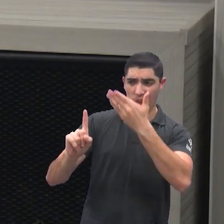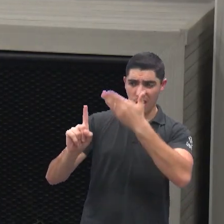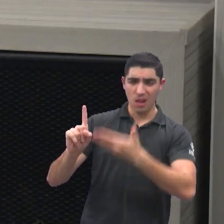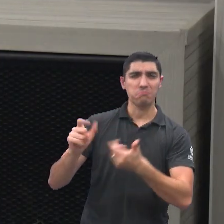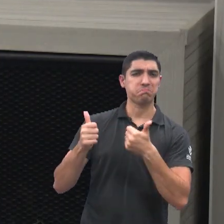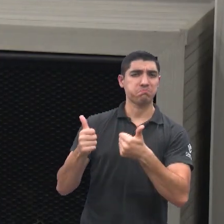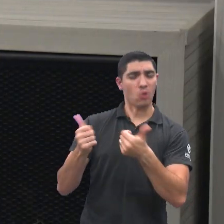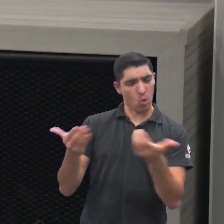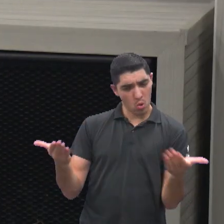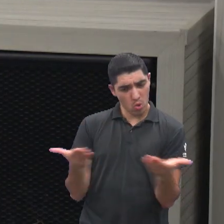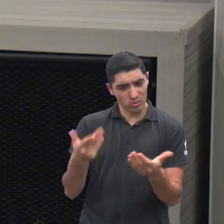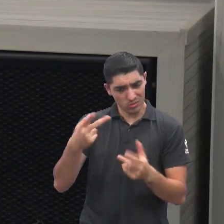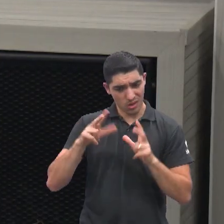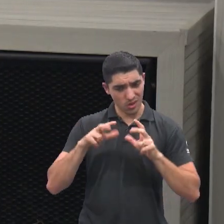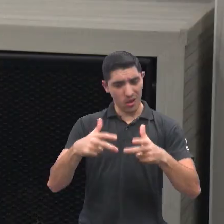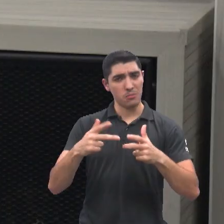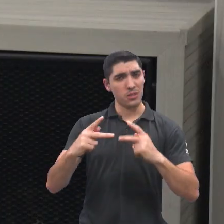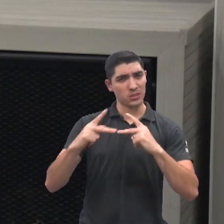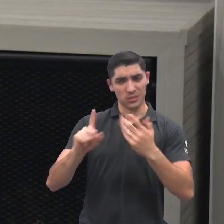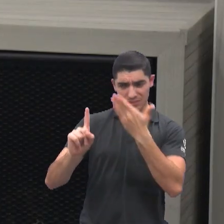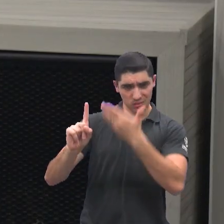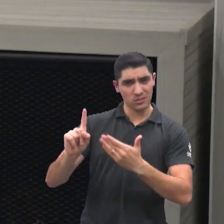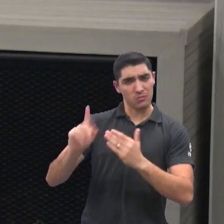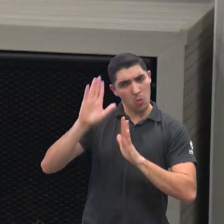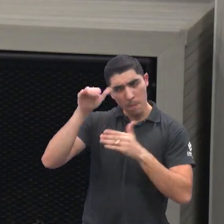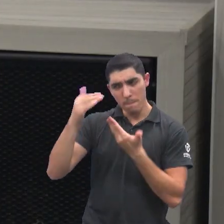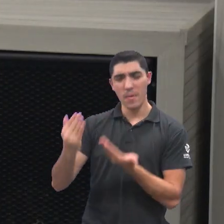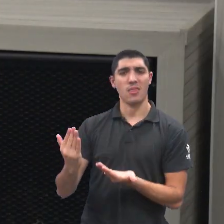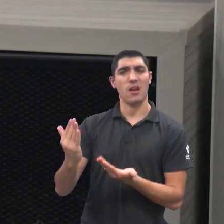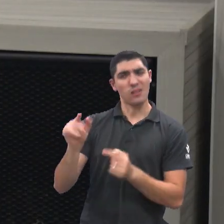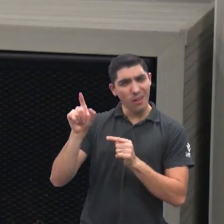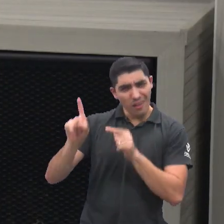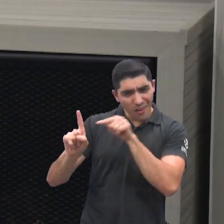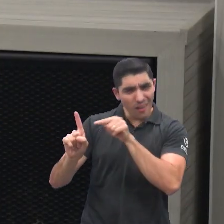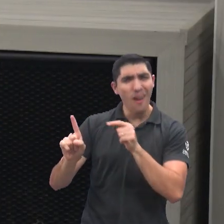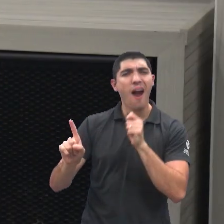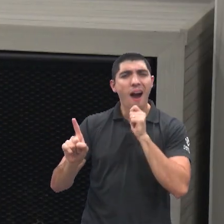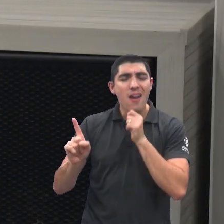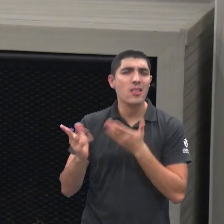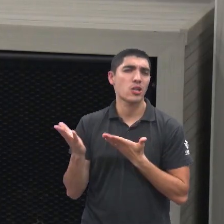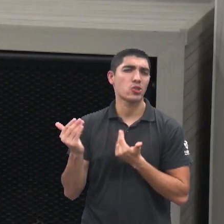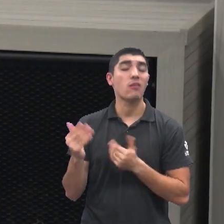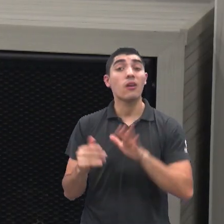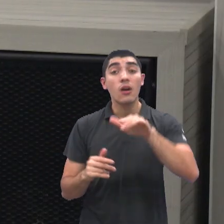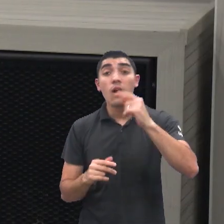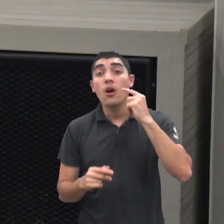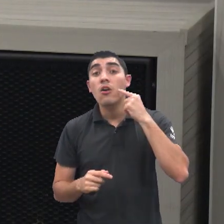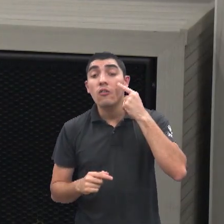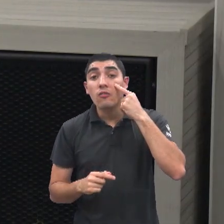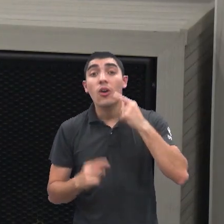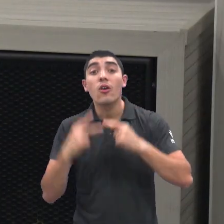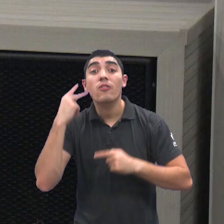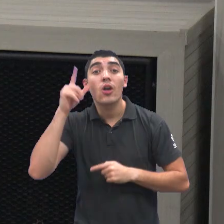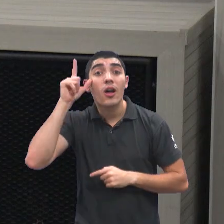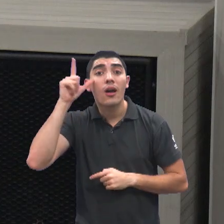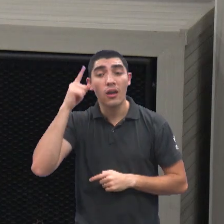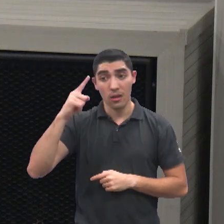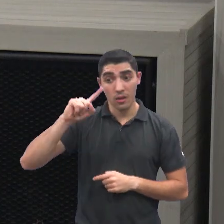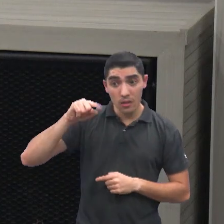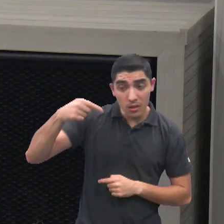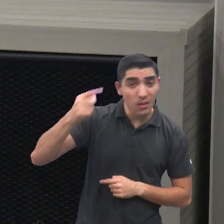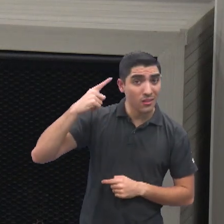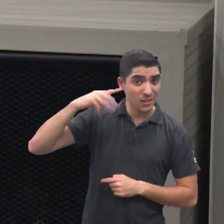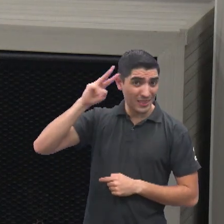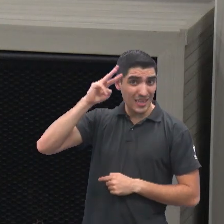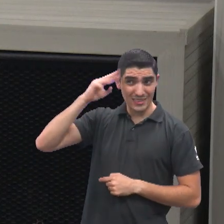grande homenagem a um jovem ainda, né? Que poderia muito bem, vereador Lino Bispo, estar no jogo de terça-feira,